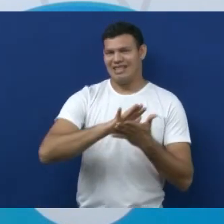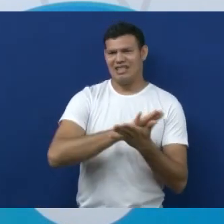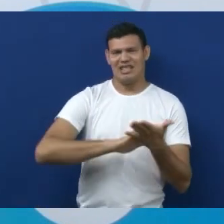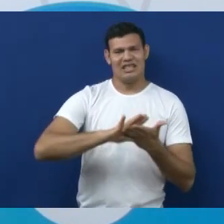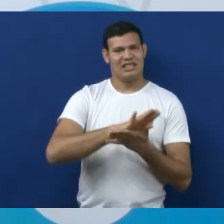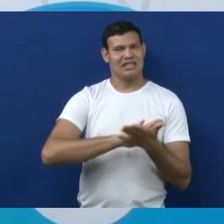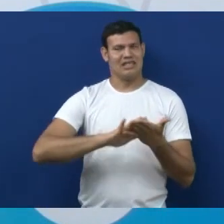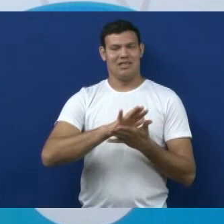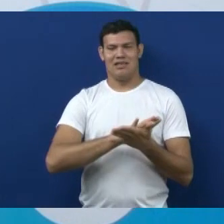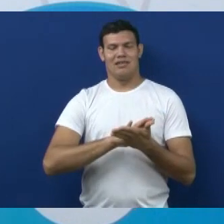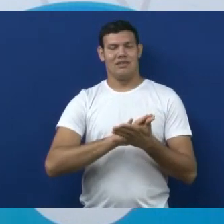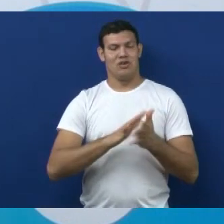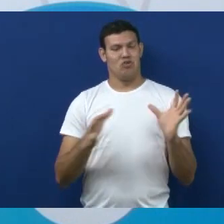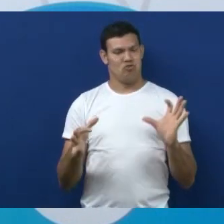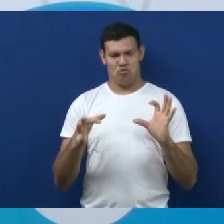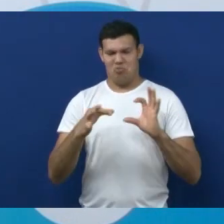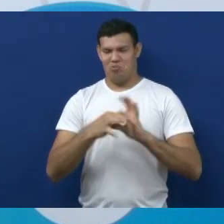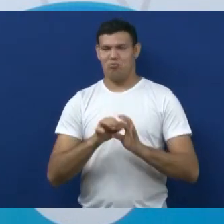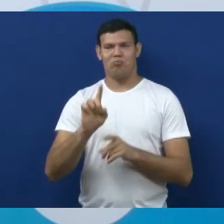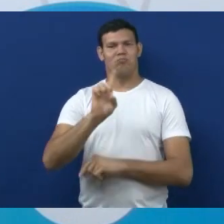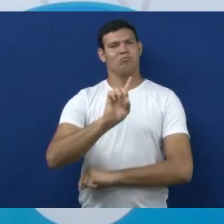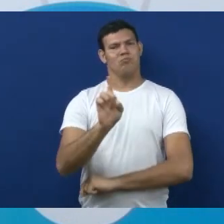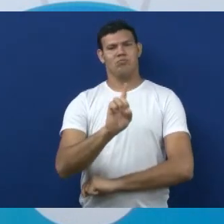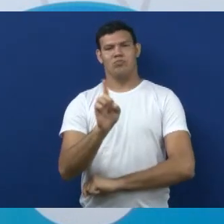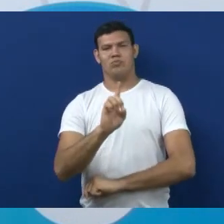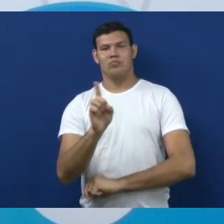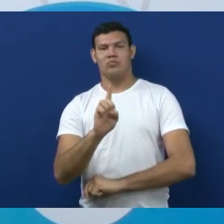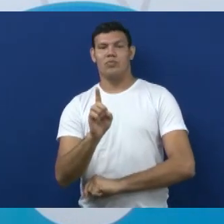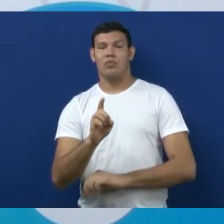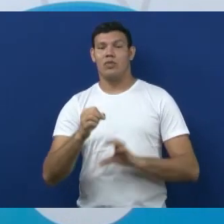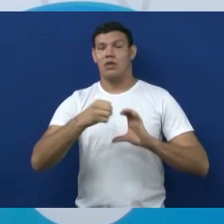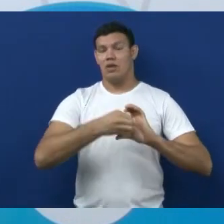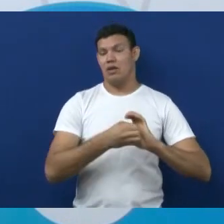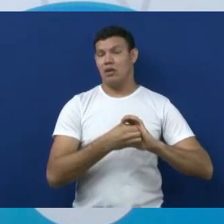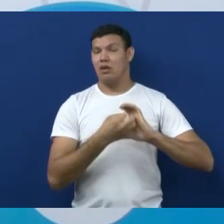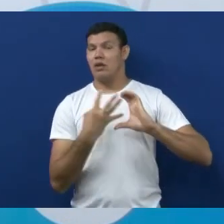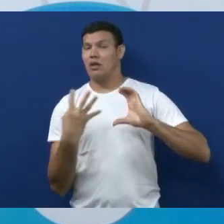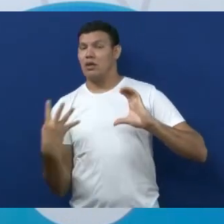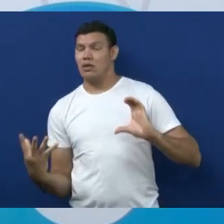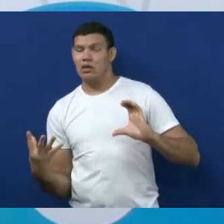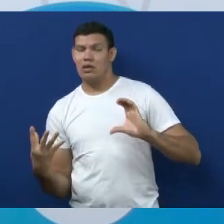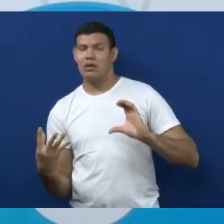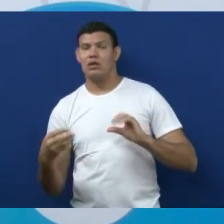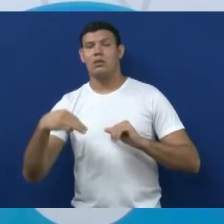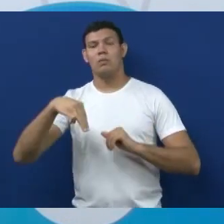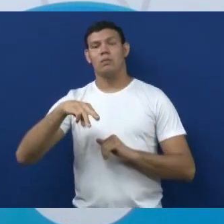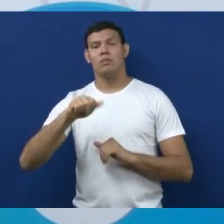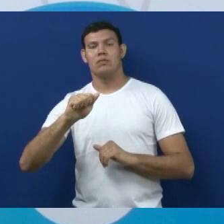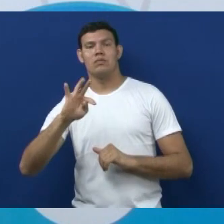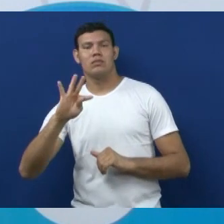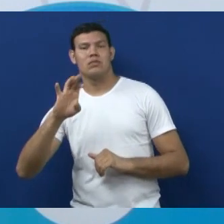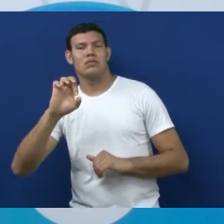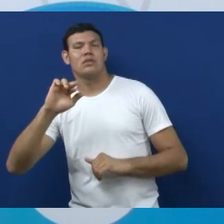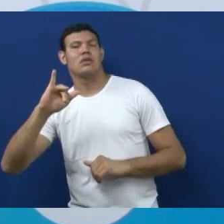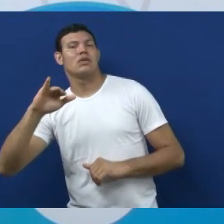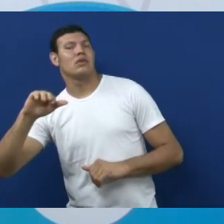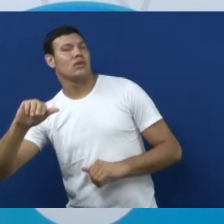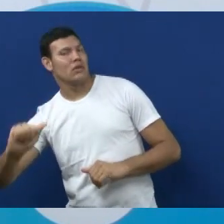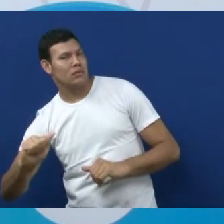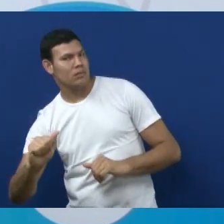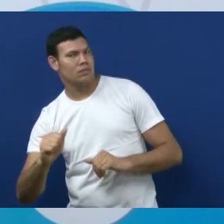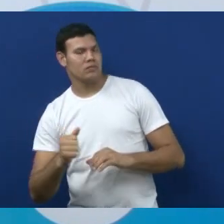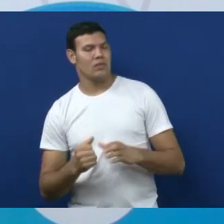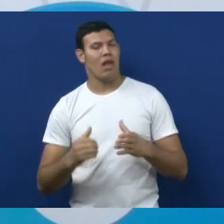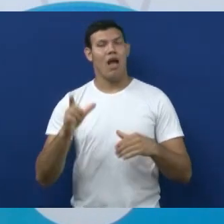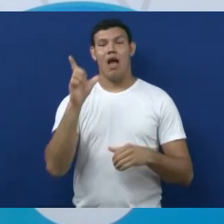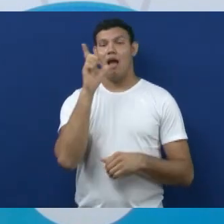ao imaginar isso? Propriedades da matéria. Só o fato da água, por exemplo, se posicionar embaixo e o óleo